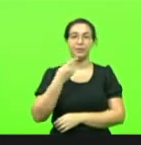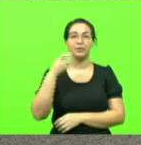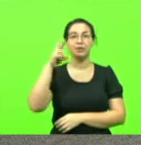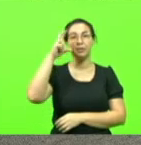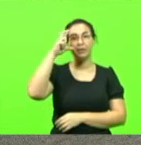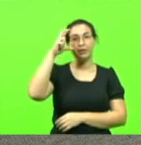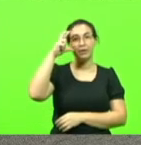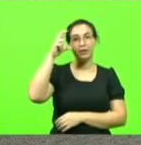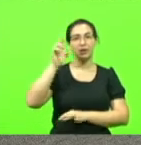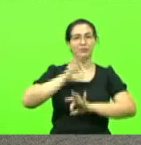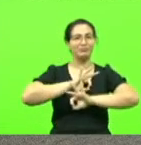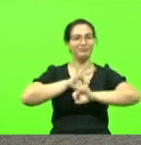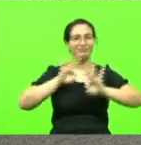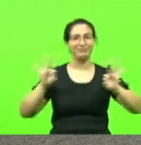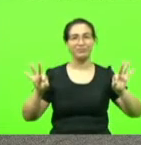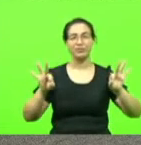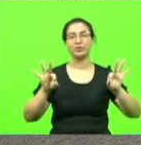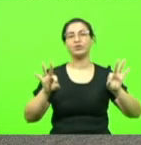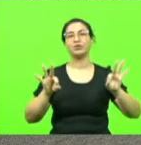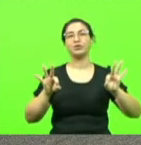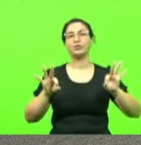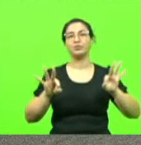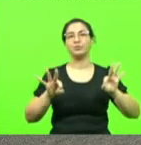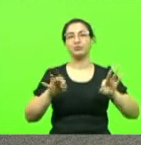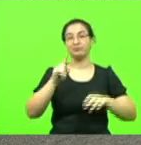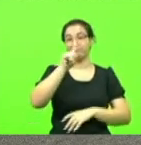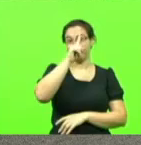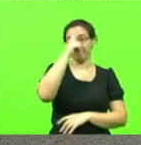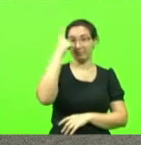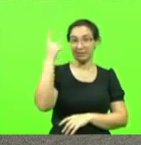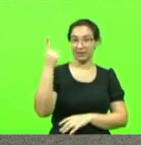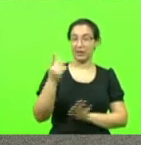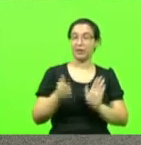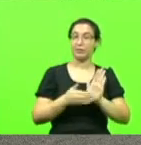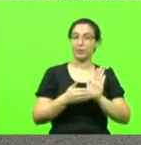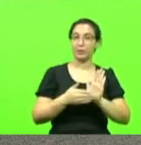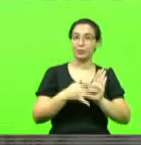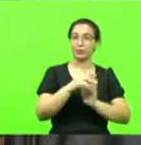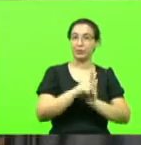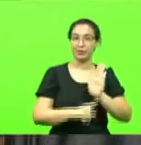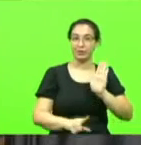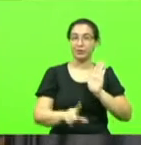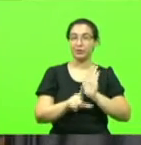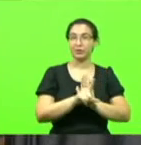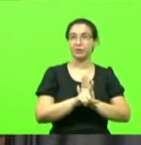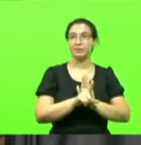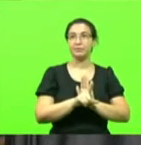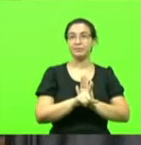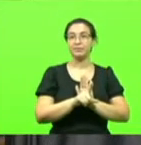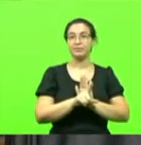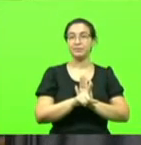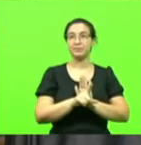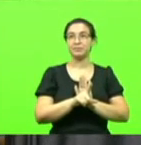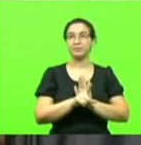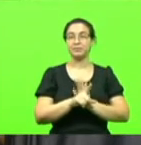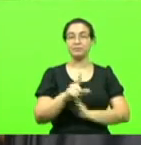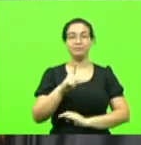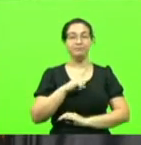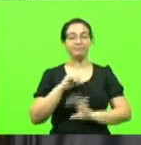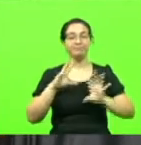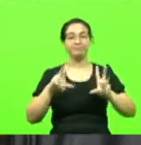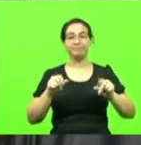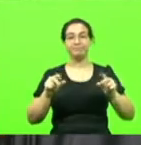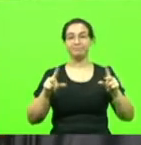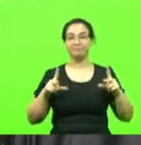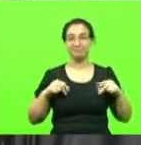deputado Ricardo água pela pela excelente iniciativa de propor um projeto de lei que tem